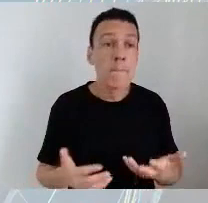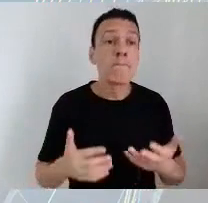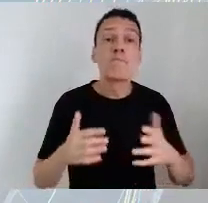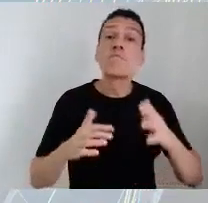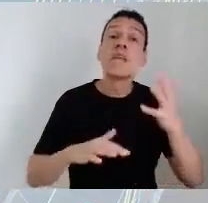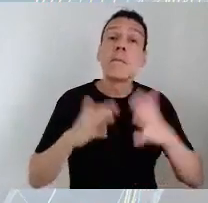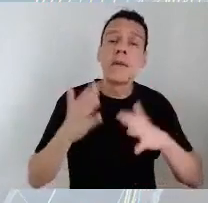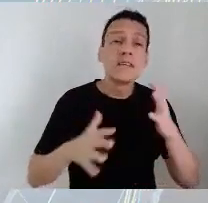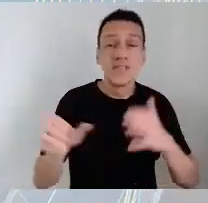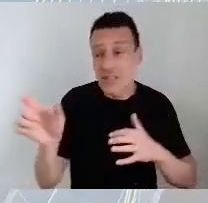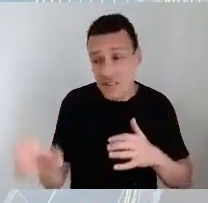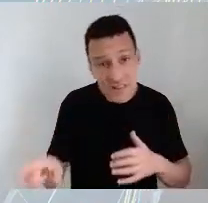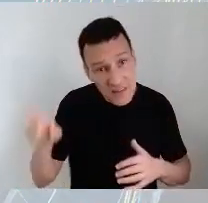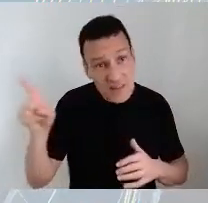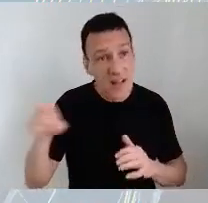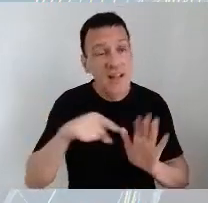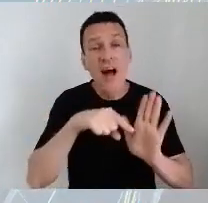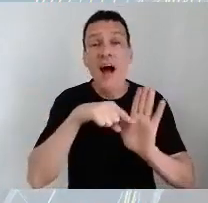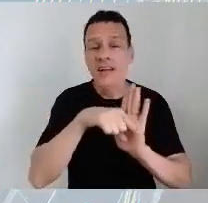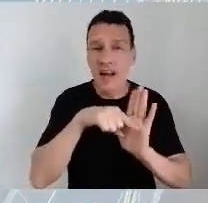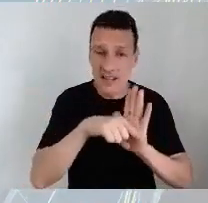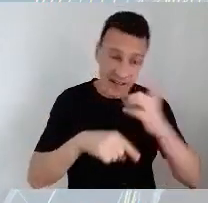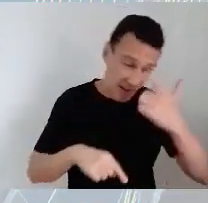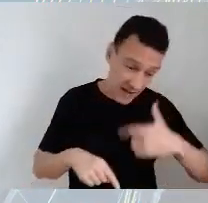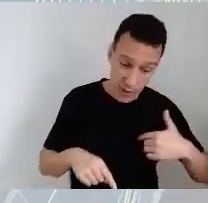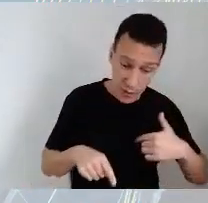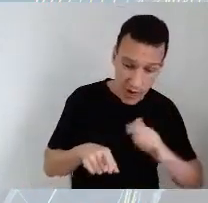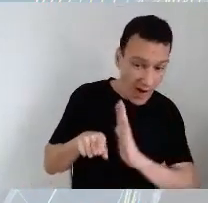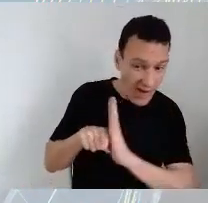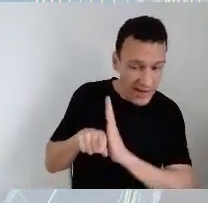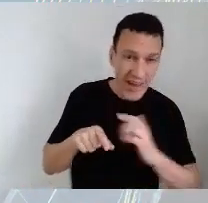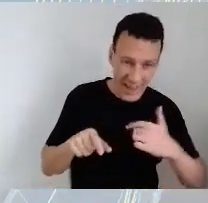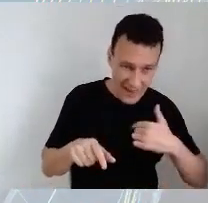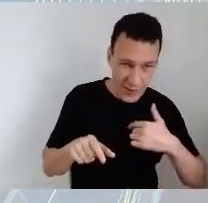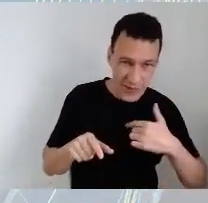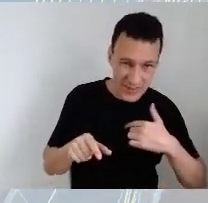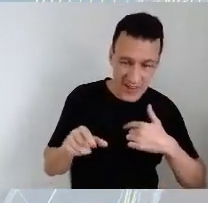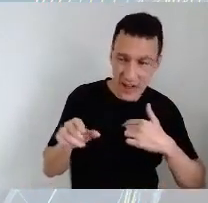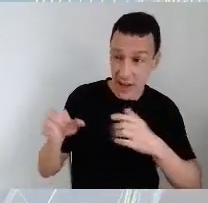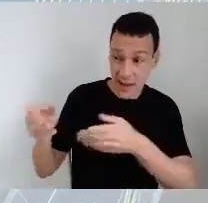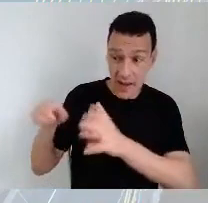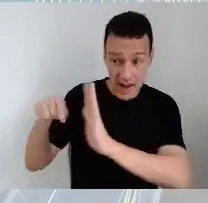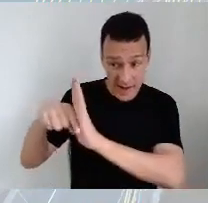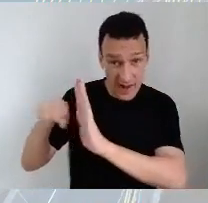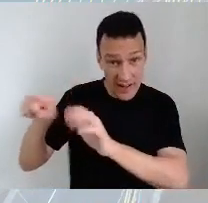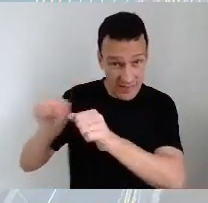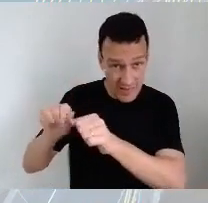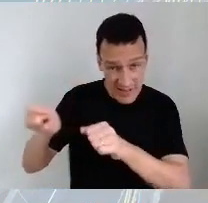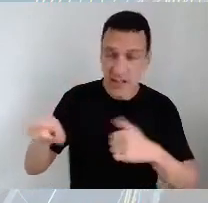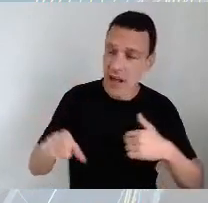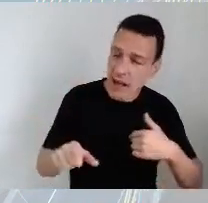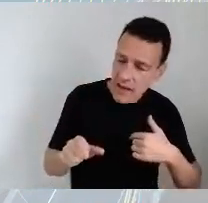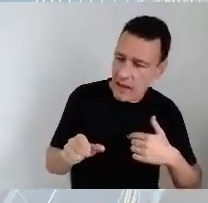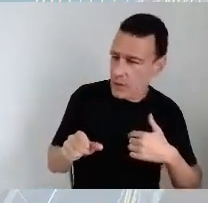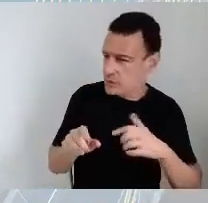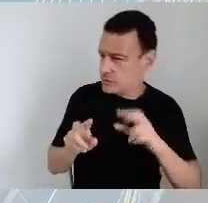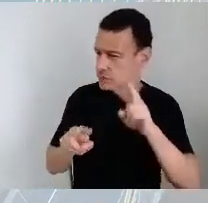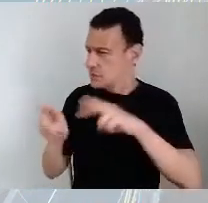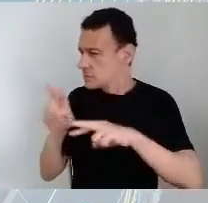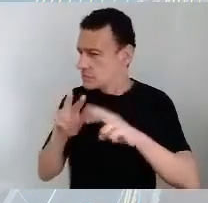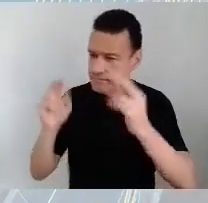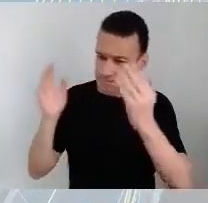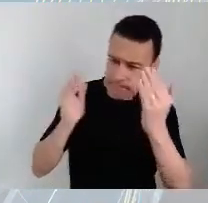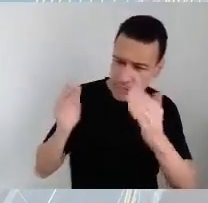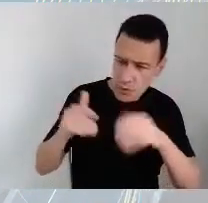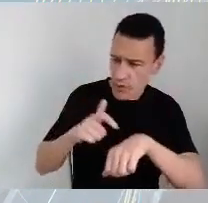pessoa que está aplicando essa pesquisa para entender se o tempo que a pessoa está levando para terminar determinada tarefa é bom ou ruim. Mas é um